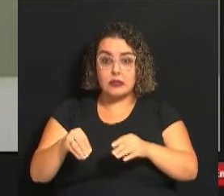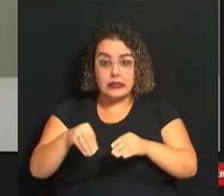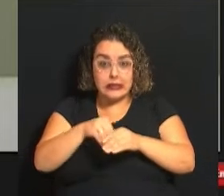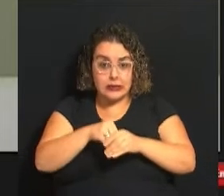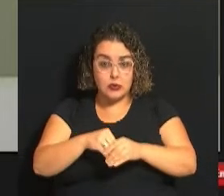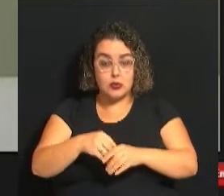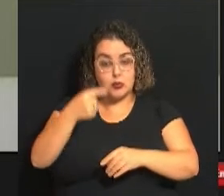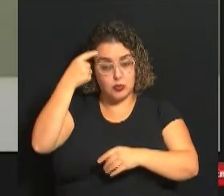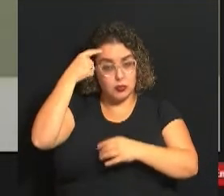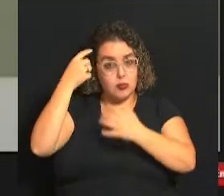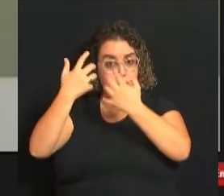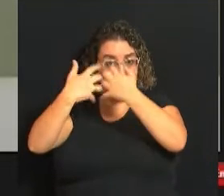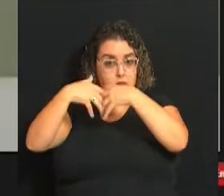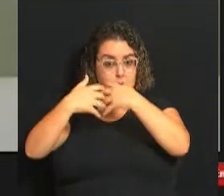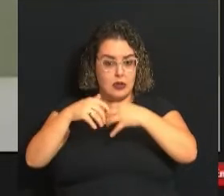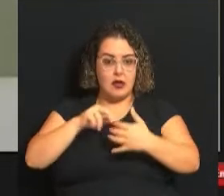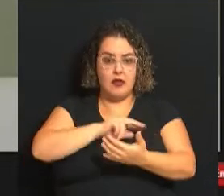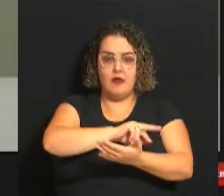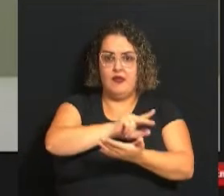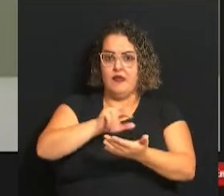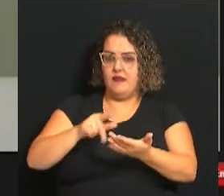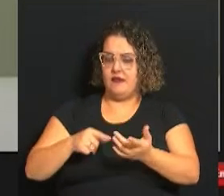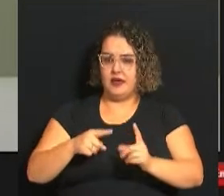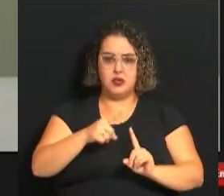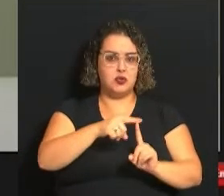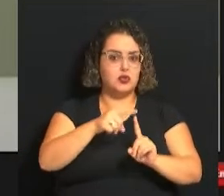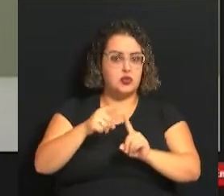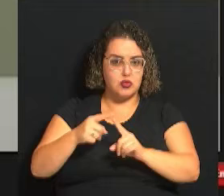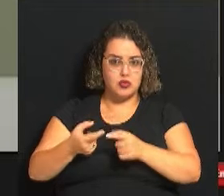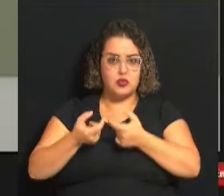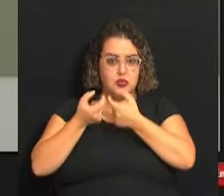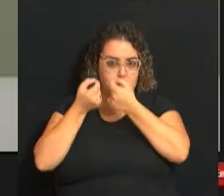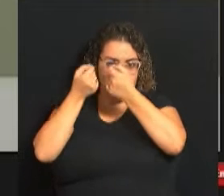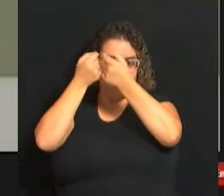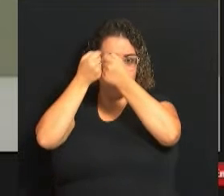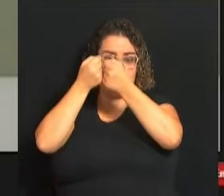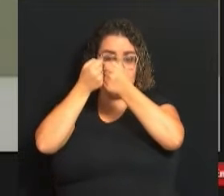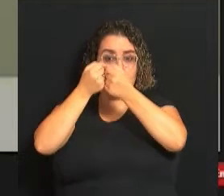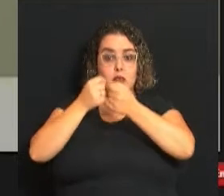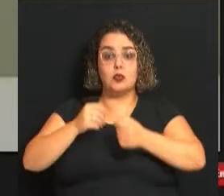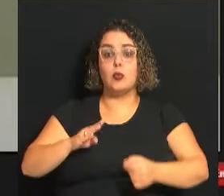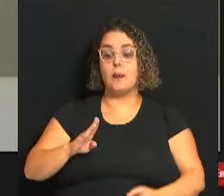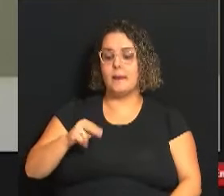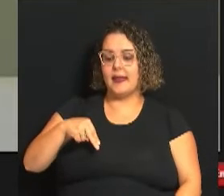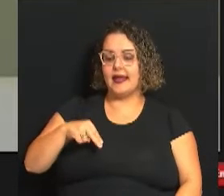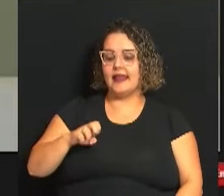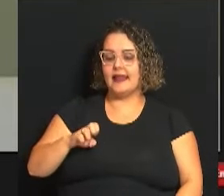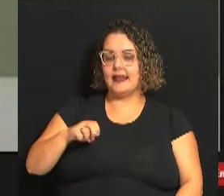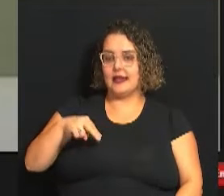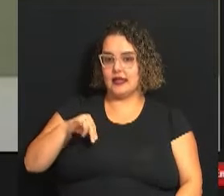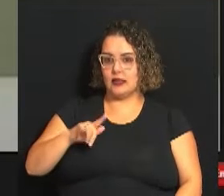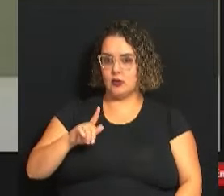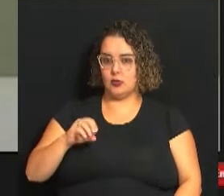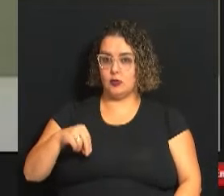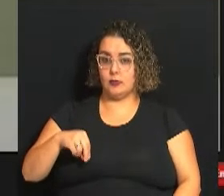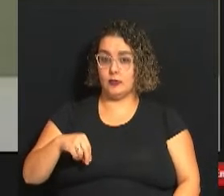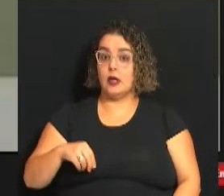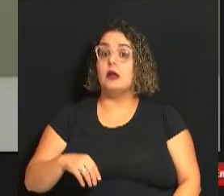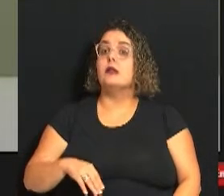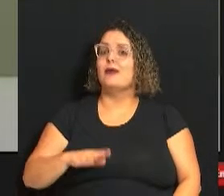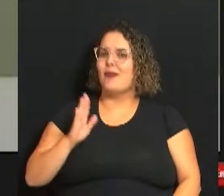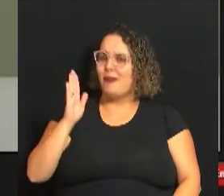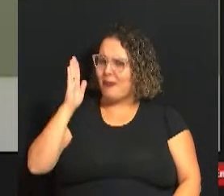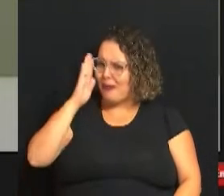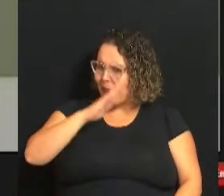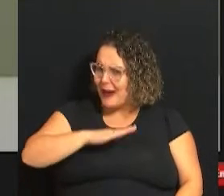uma infinidade de tipos de tumores que vão desde tumor benigno até tumores altamente malignos